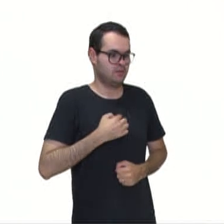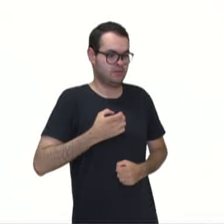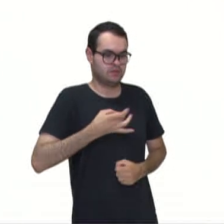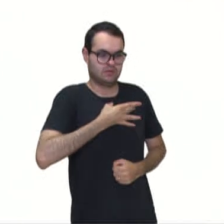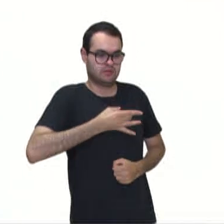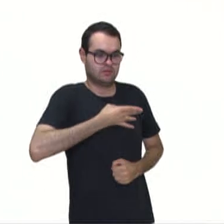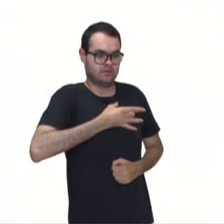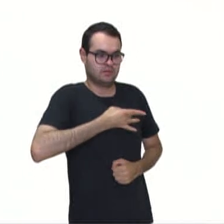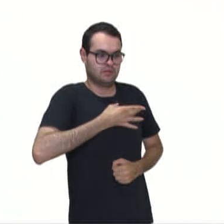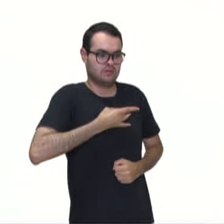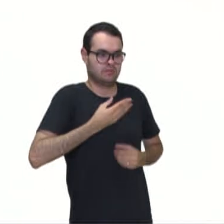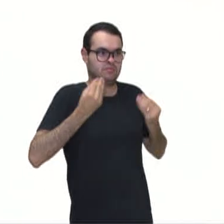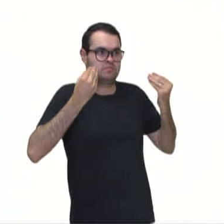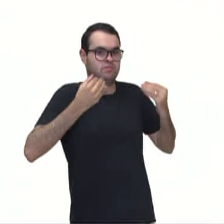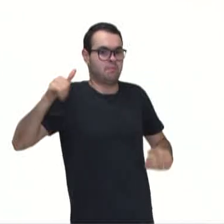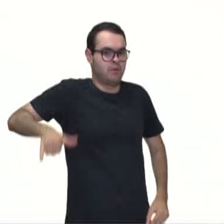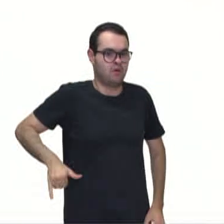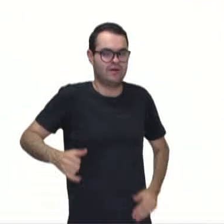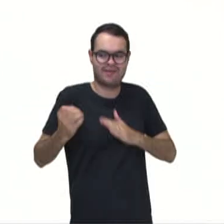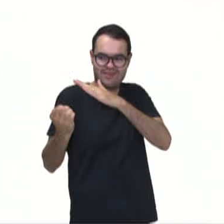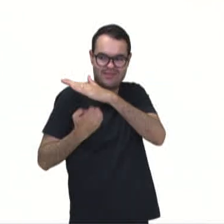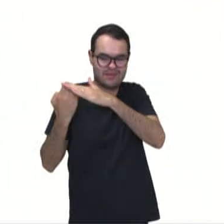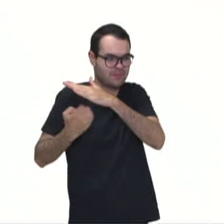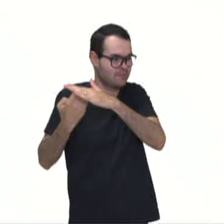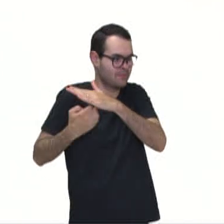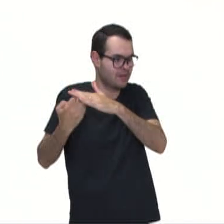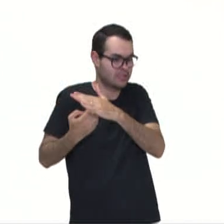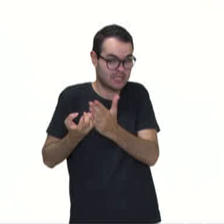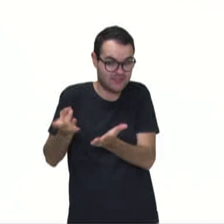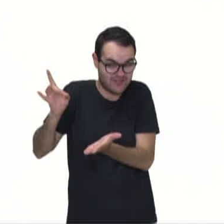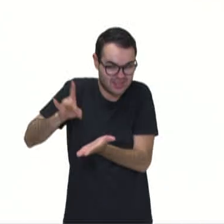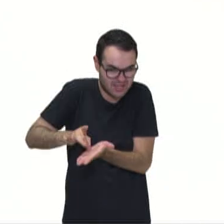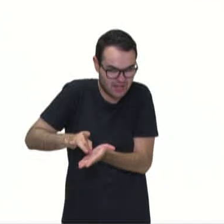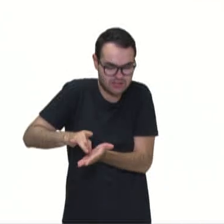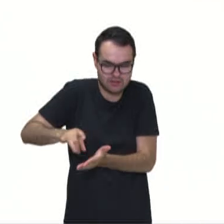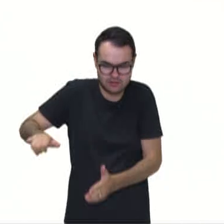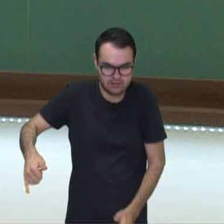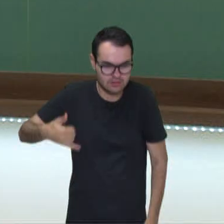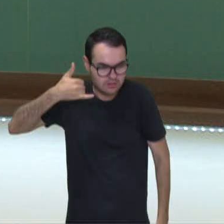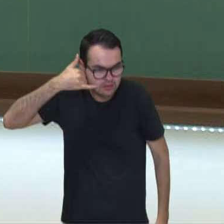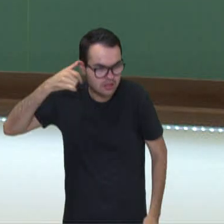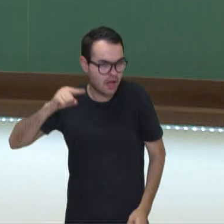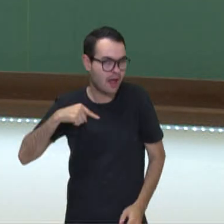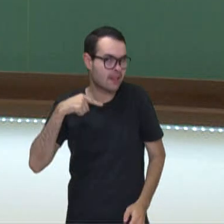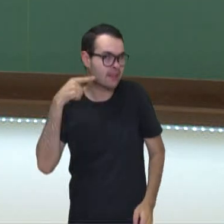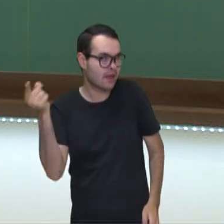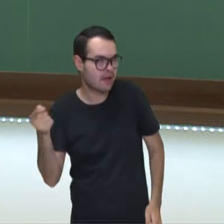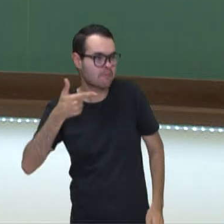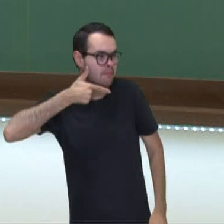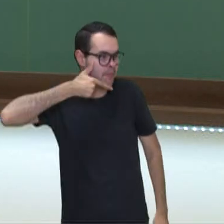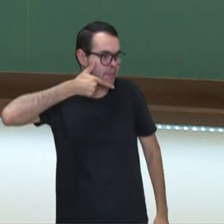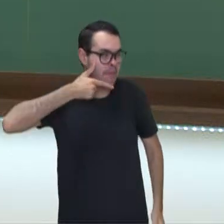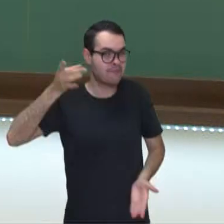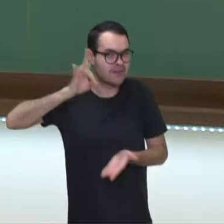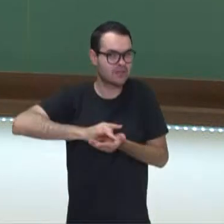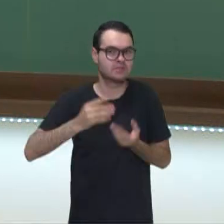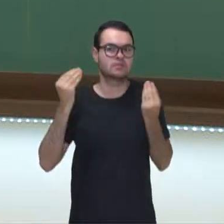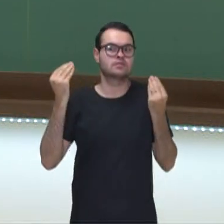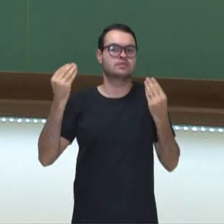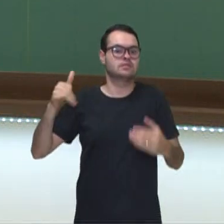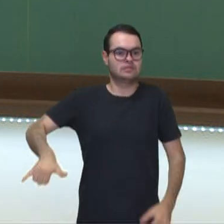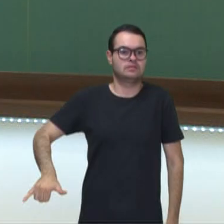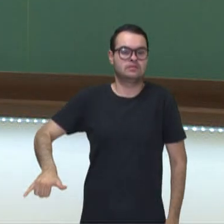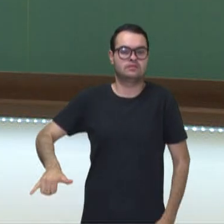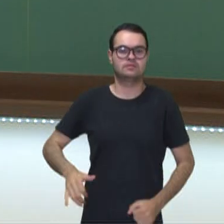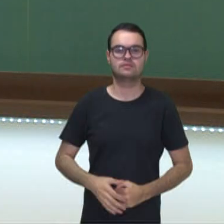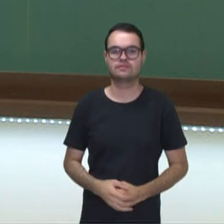Que tipo de empresa deixaria uma pessoa de verdade atender o telefone, né? Observe a concisão, a brevidade desse